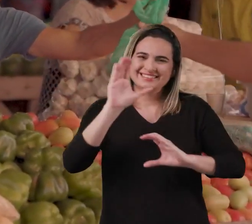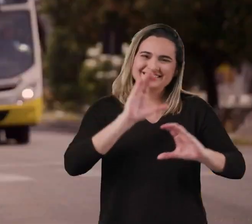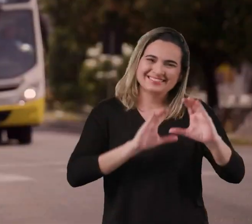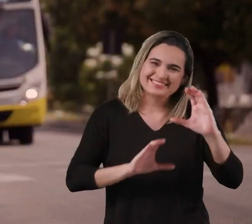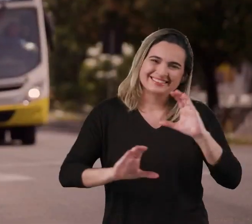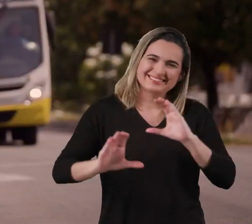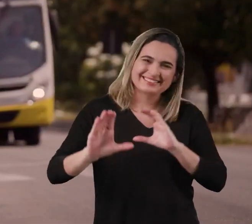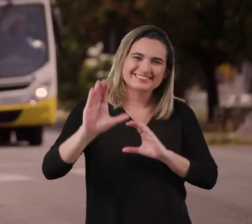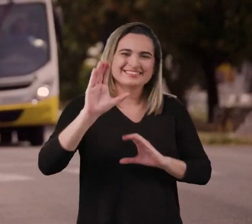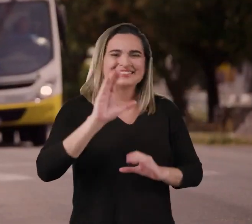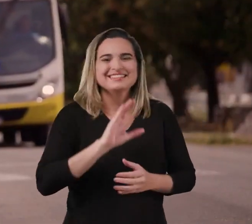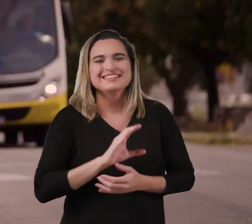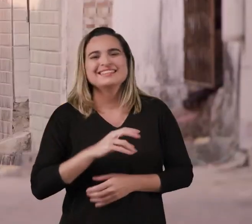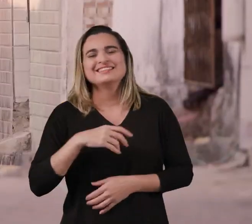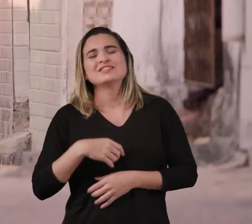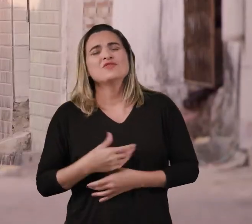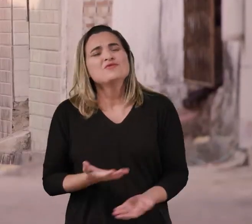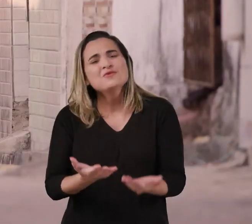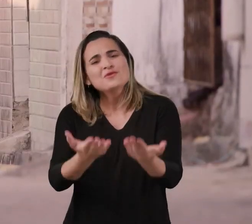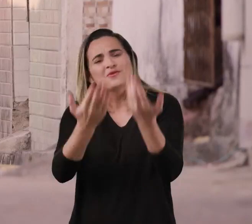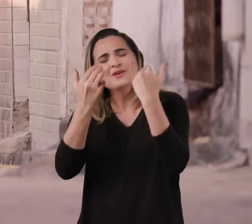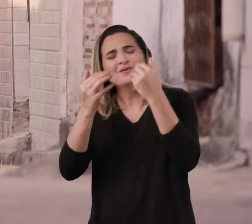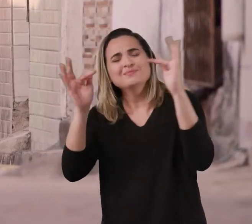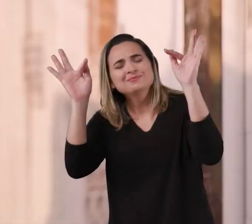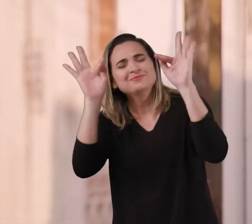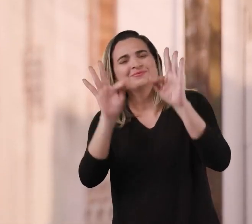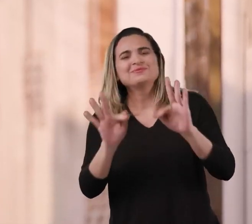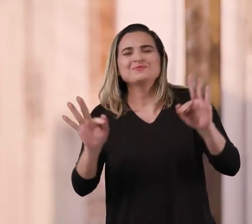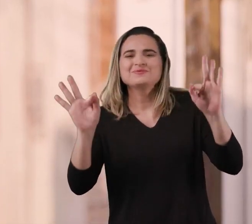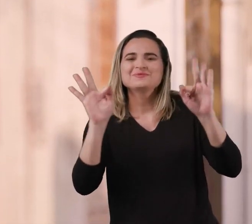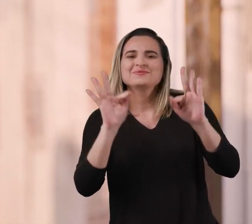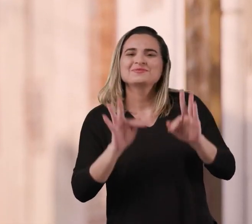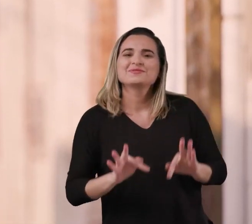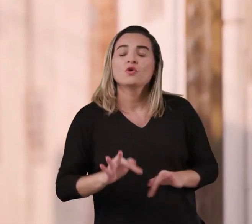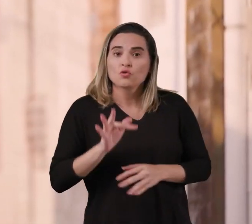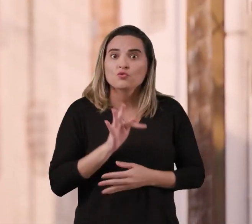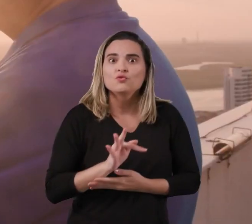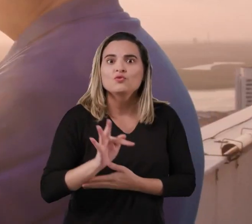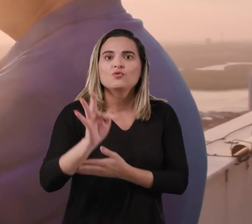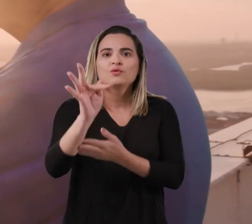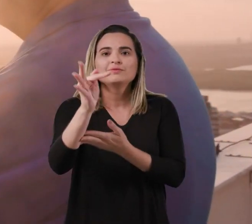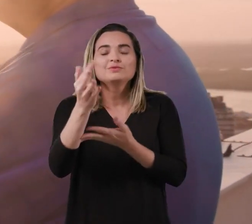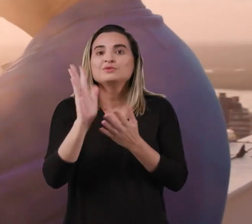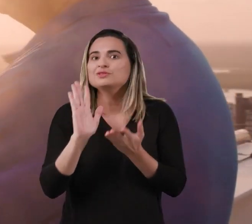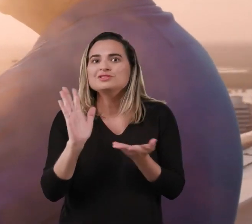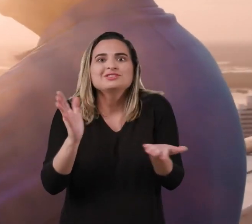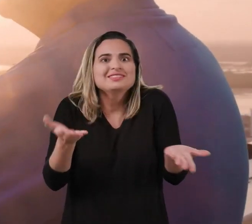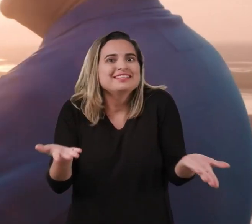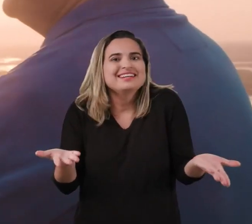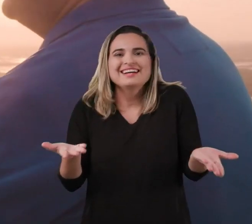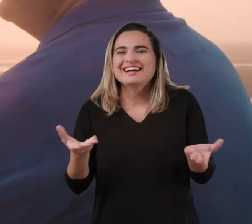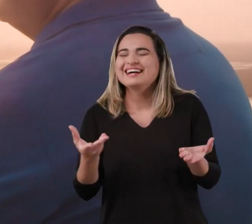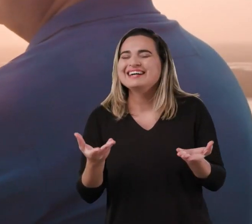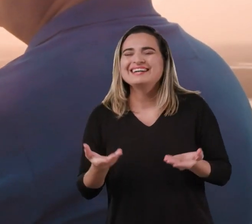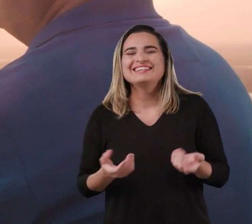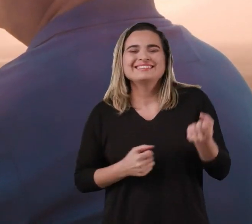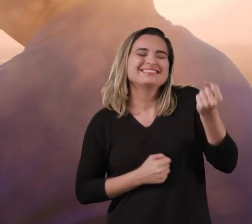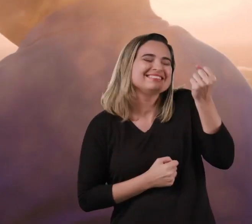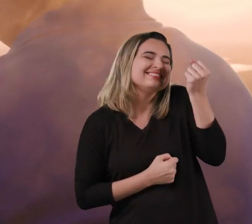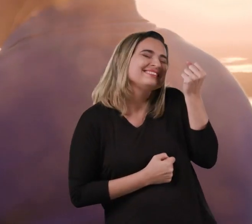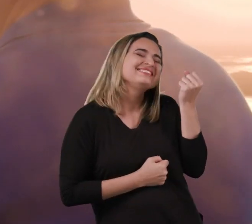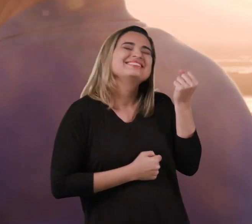fazê-la cantar. Vamos juntos ser felizes, o futuro acaba de